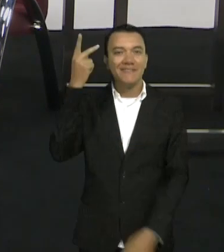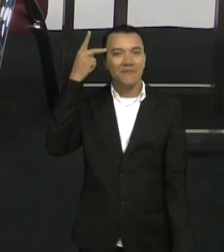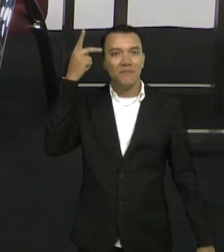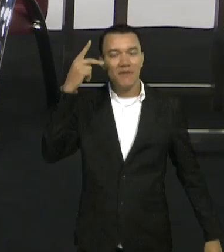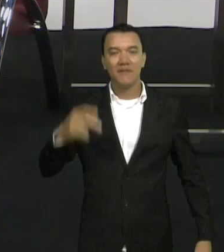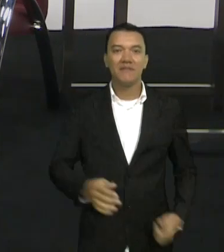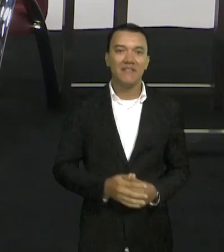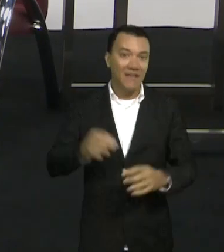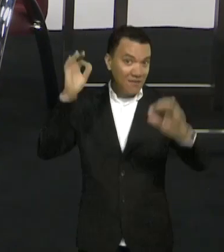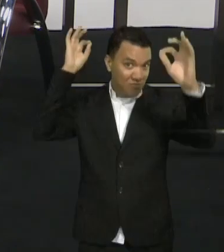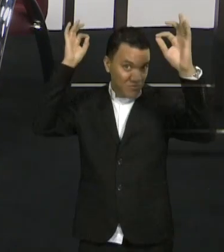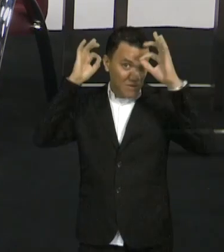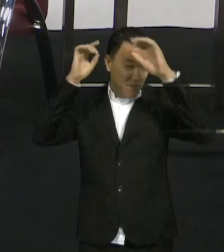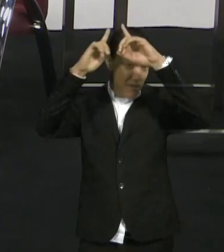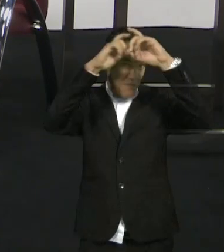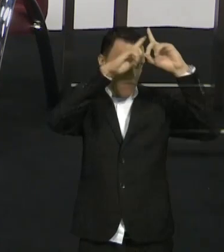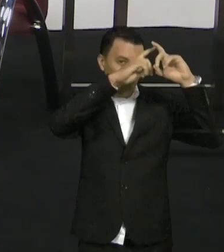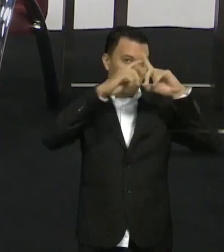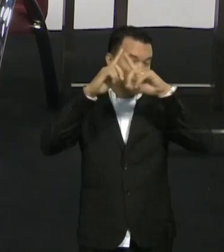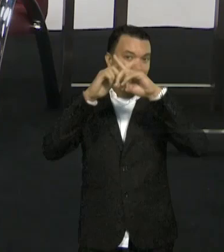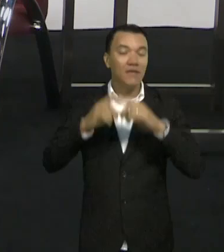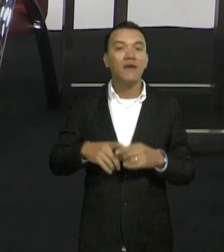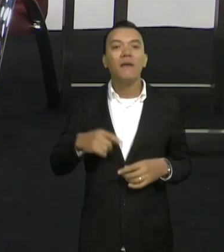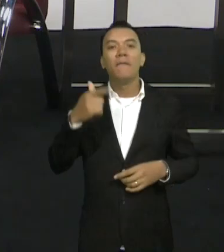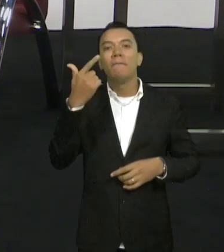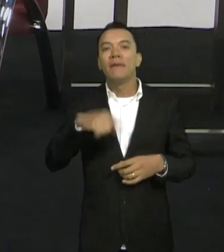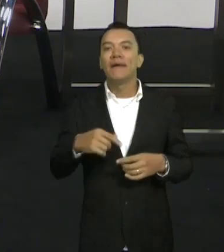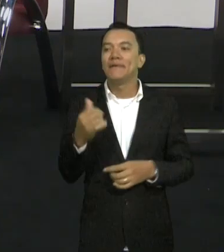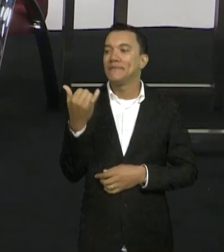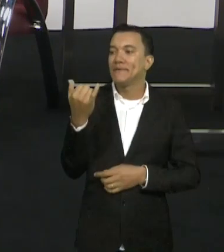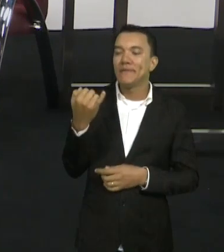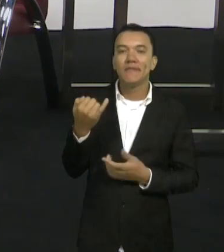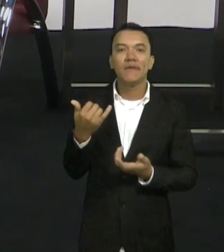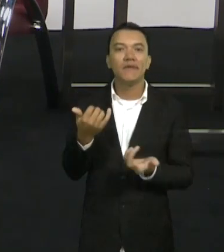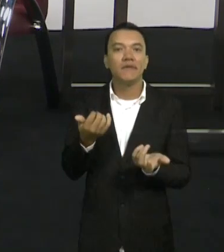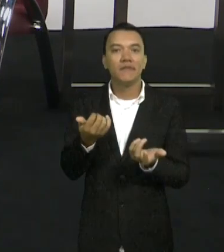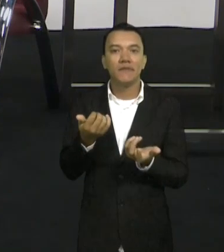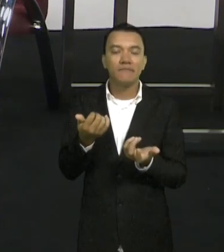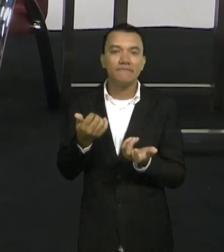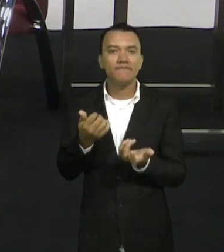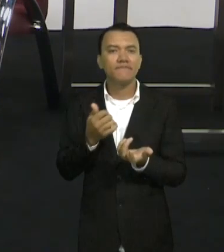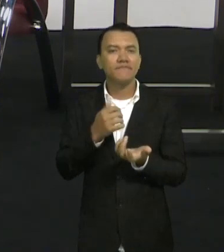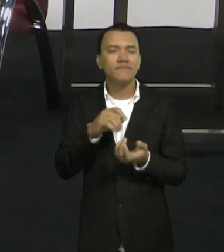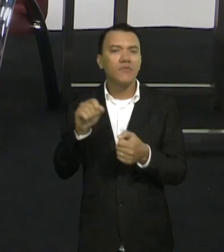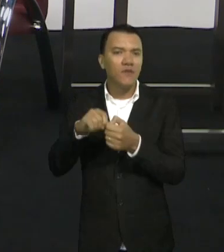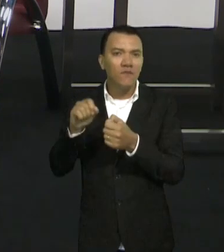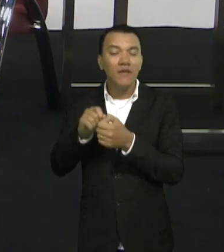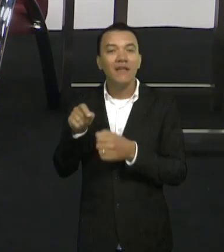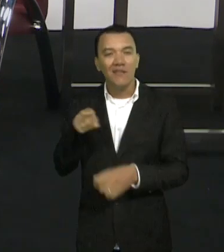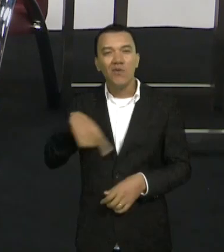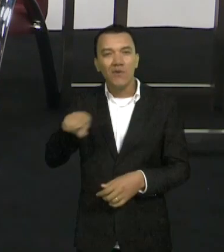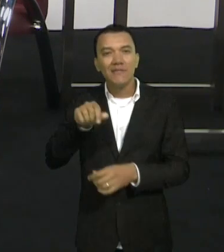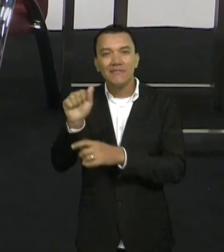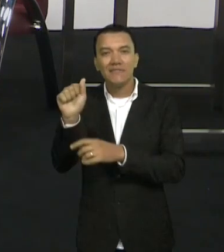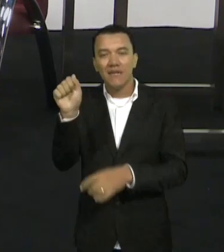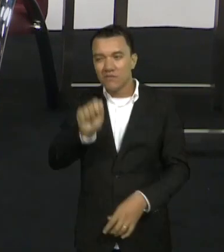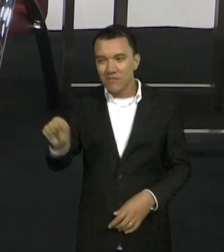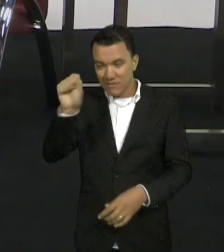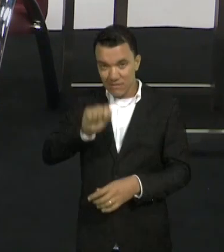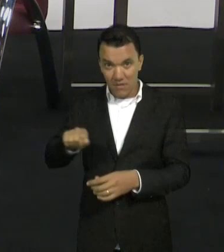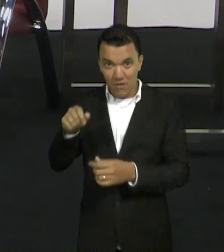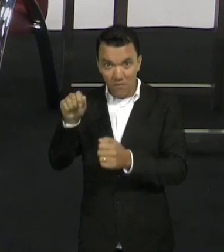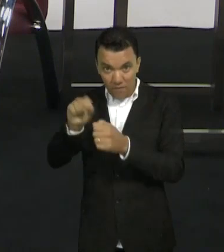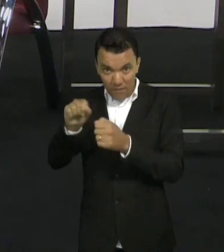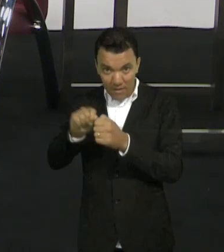os chapéus bordados. E os souvenirs, as canetas, a gente faz, na nossa associação é feito umas canetas.